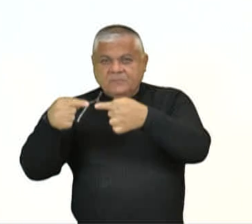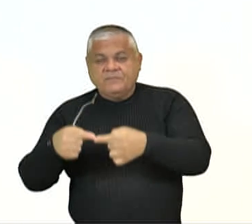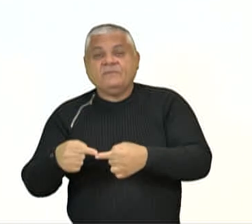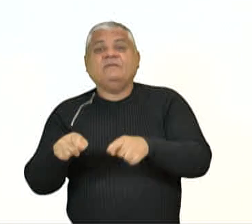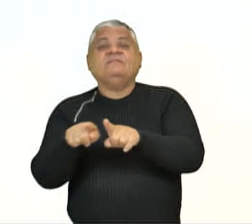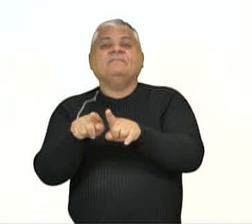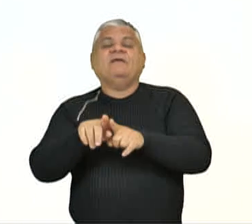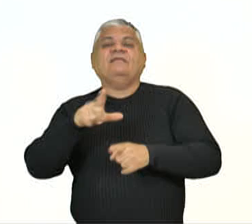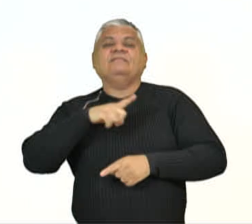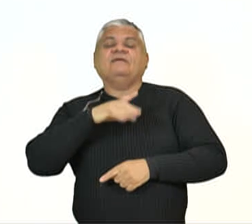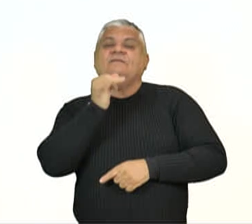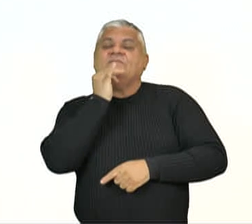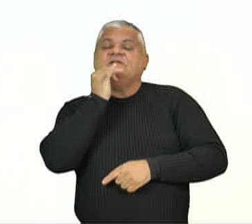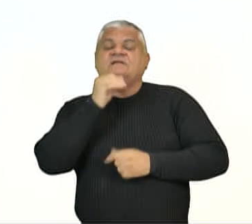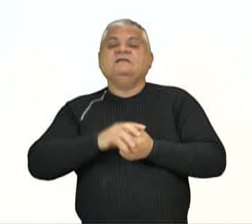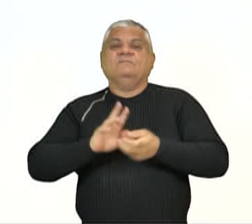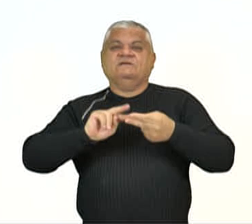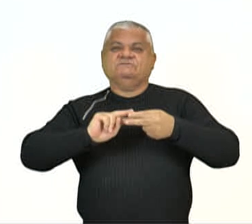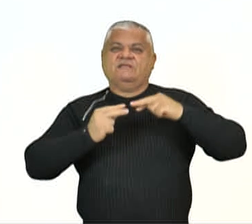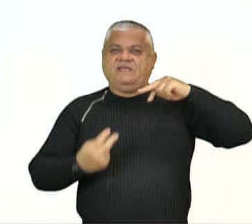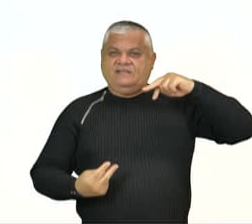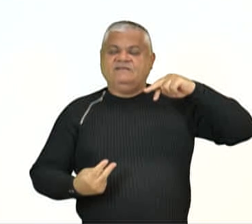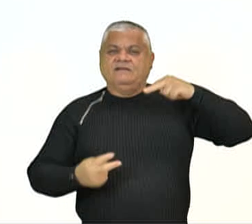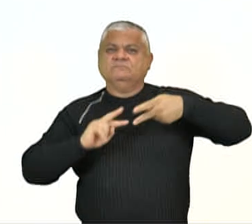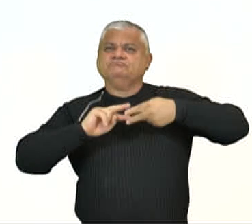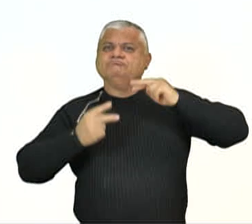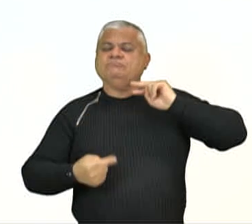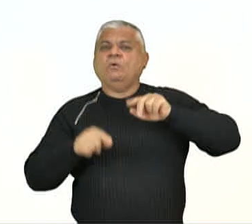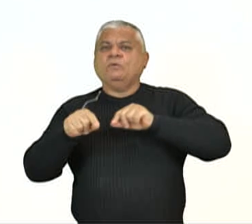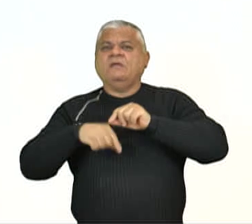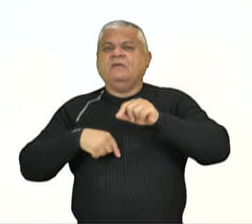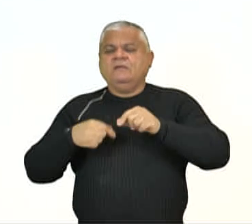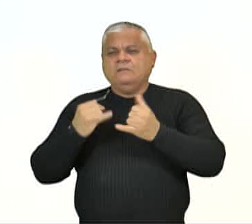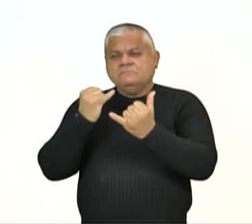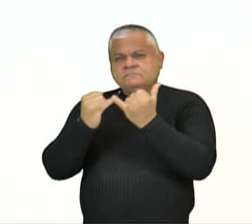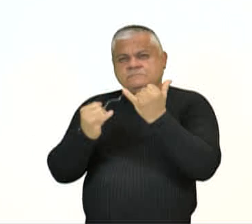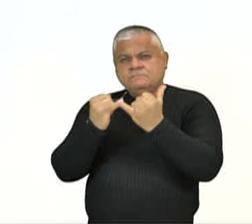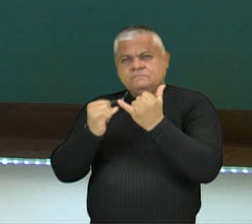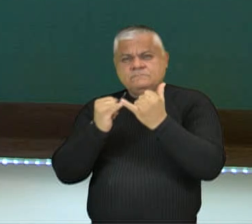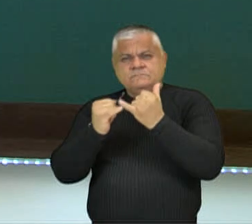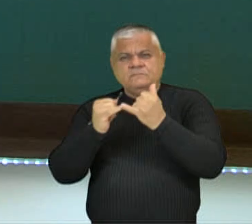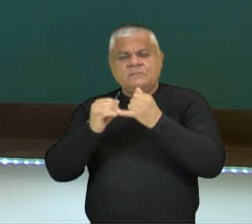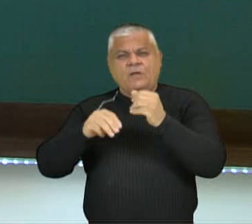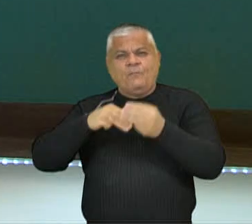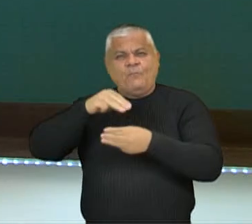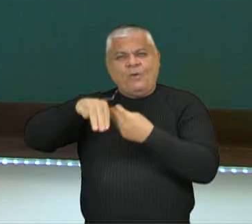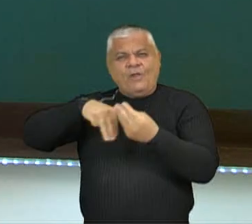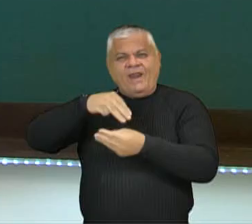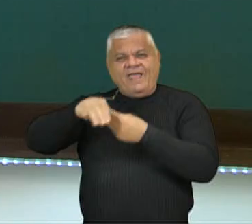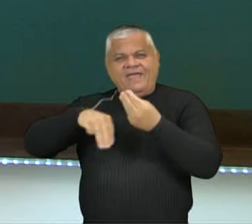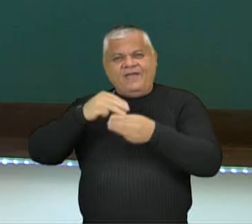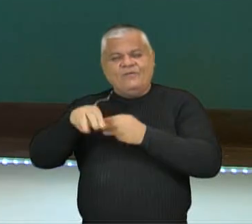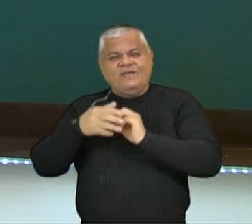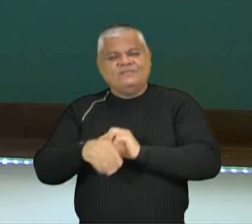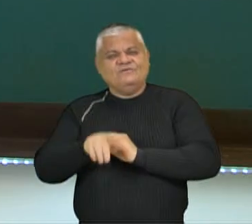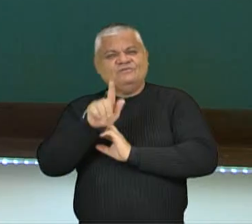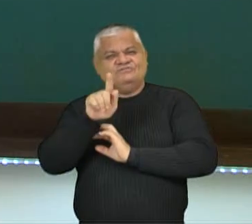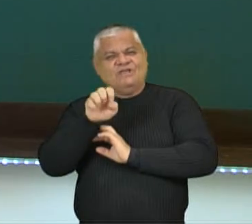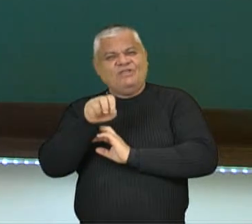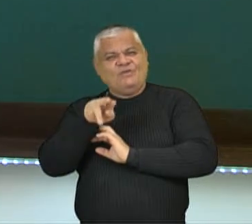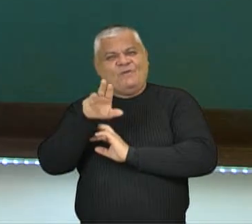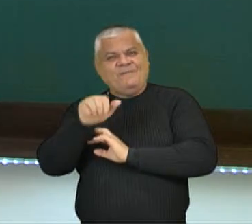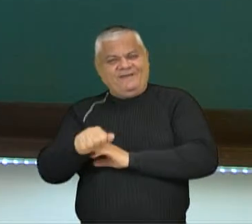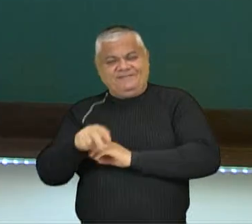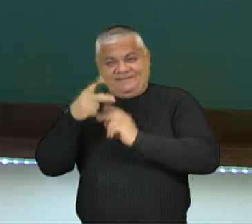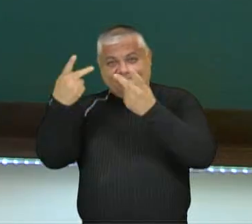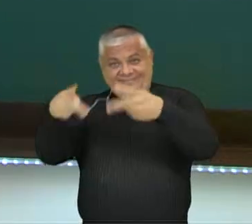também tem a área da genética, que trabalha aí com a semelhança molecular, semelhança do genoma dos